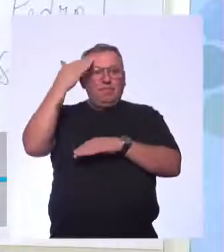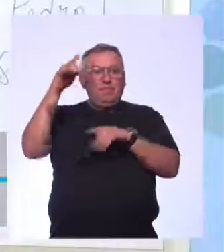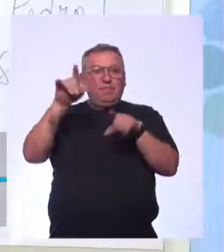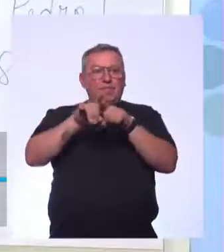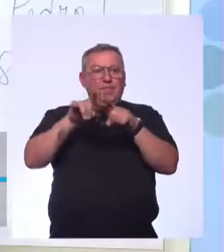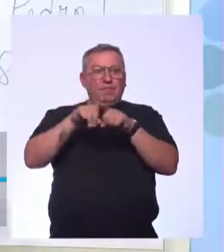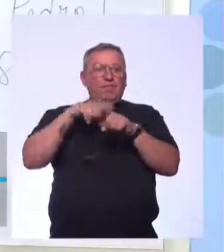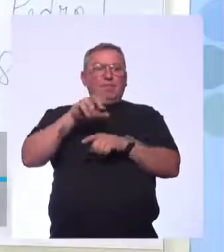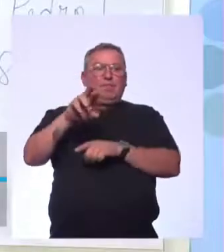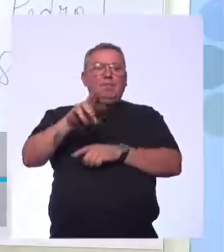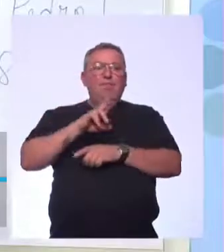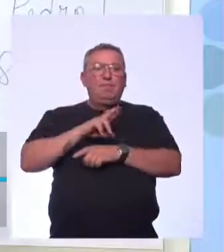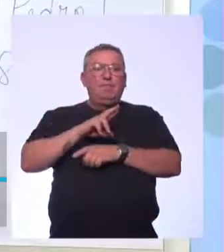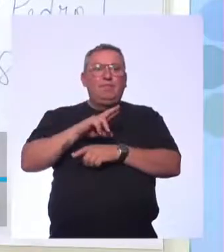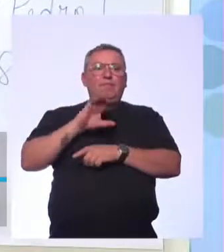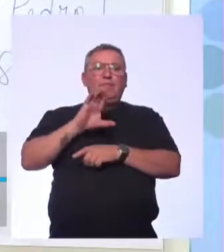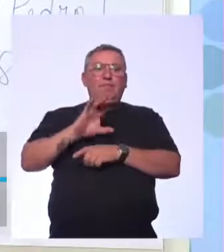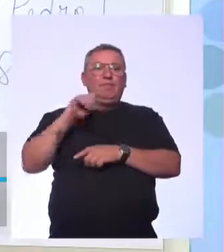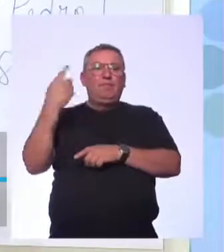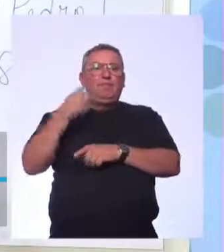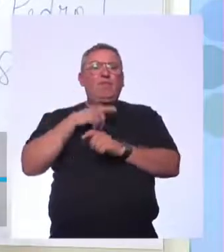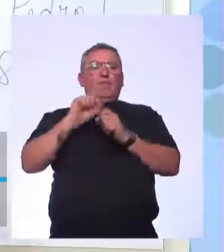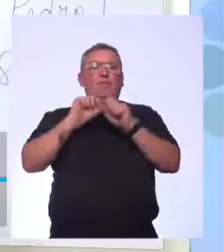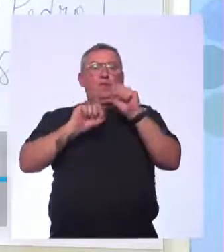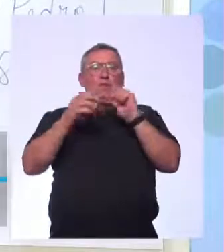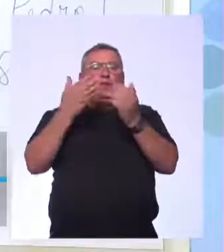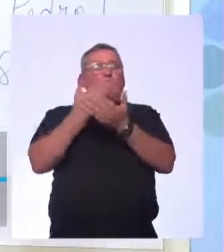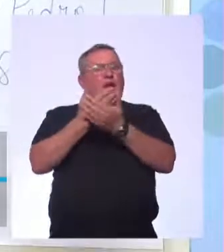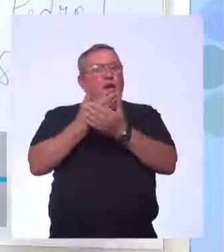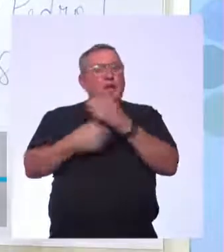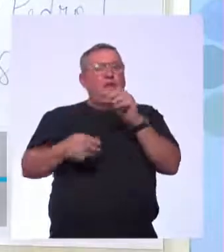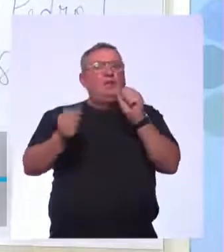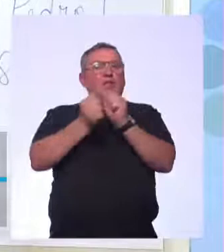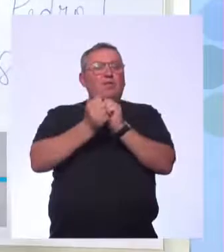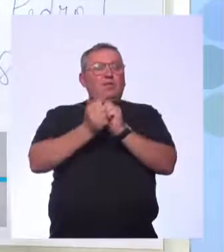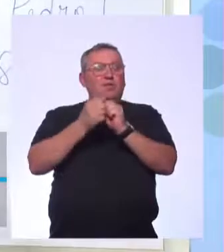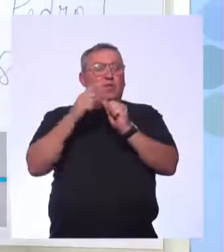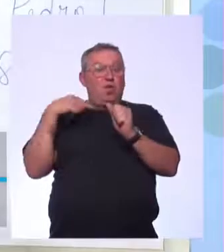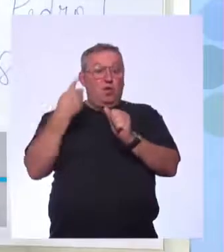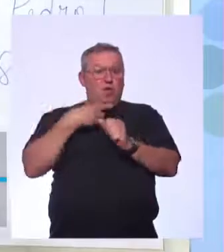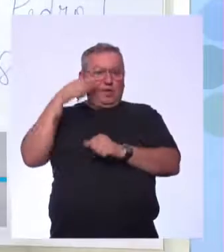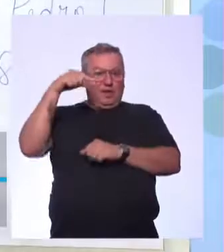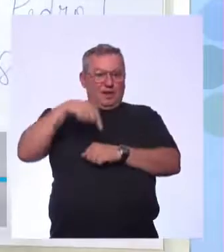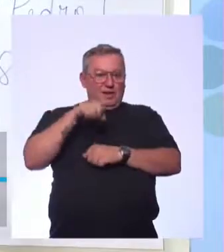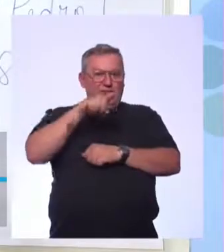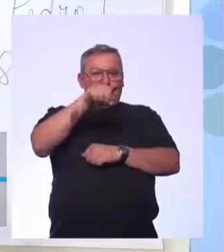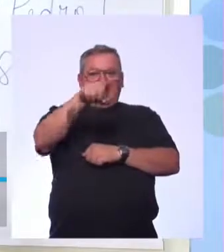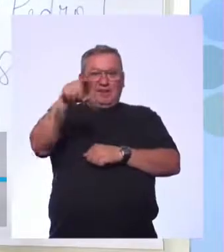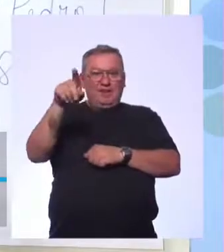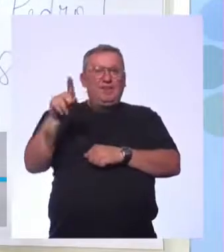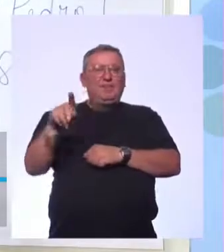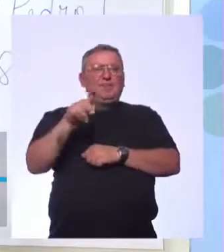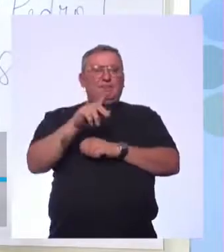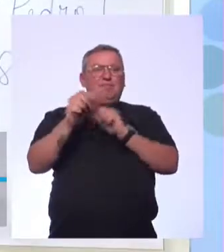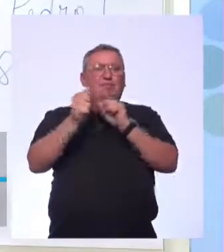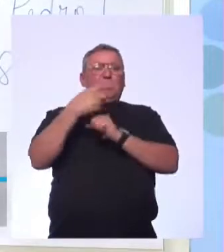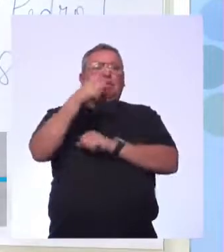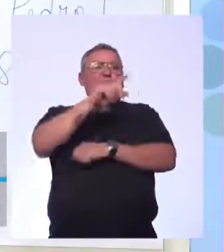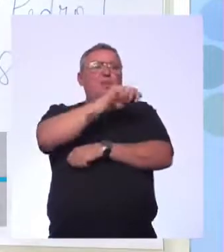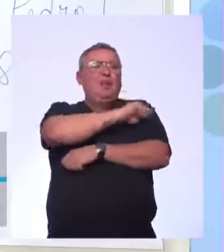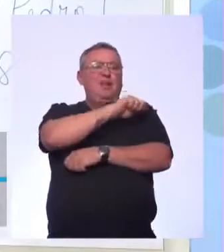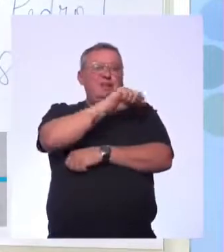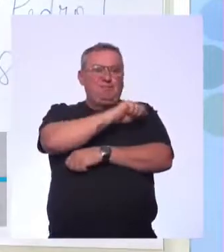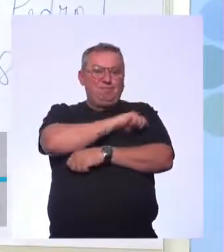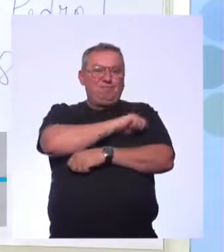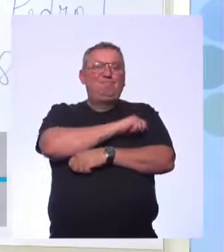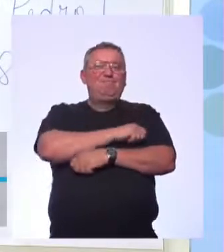ter respondido. E é isso aí, nós vamos fazer essa aula juntos. Nós aqui, vocês aí, professores, junto com os seus alunos. Então,